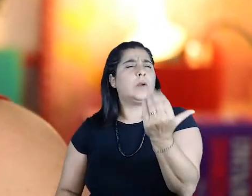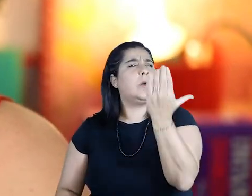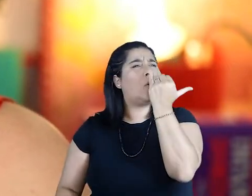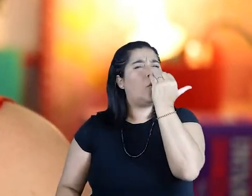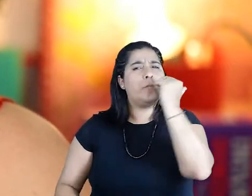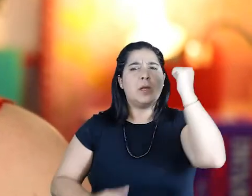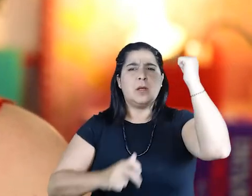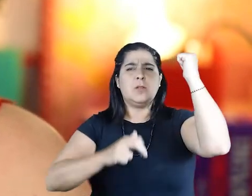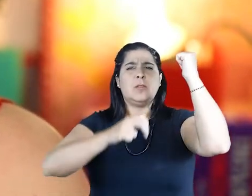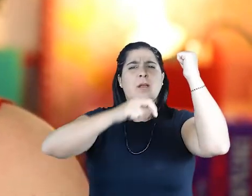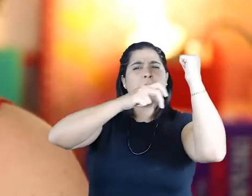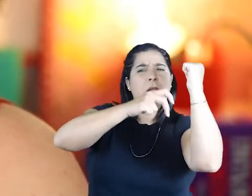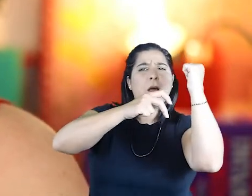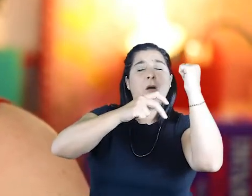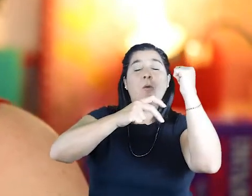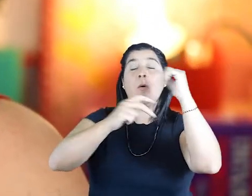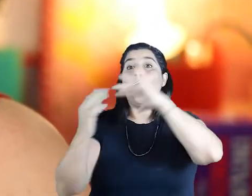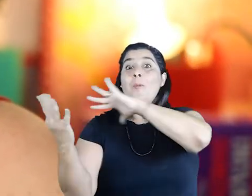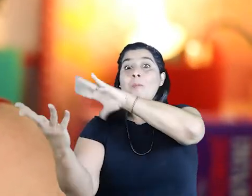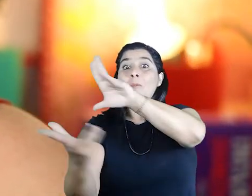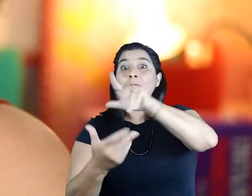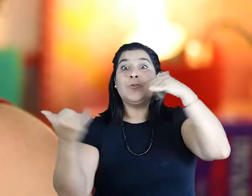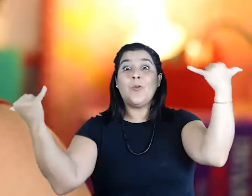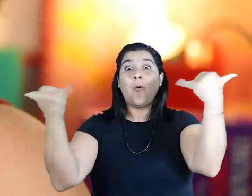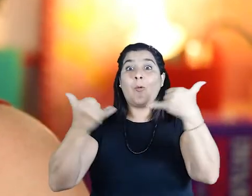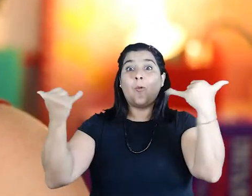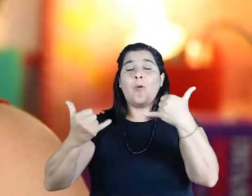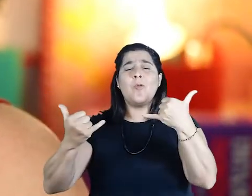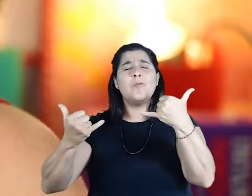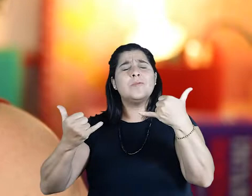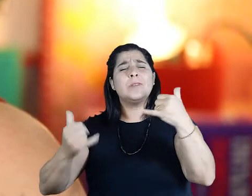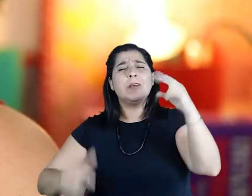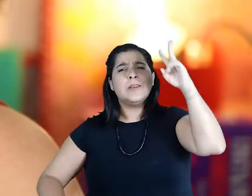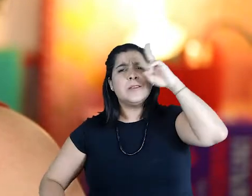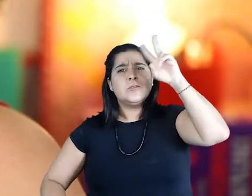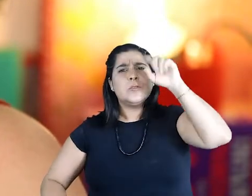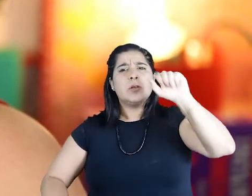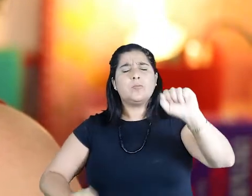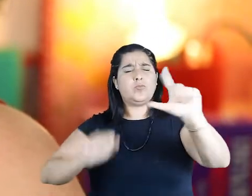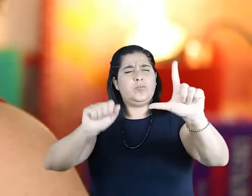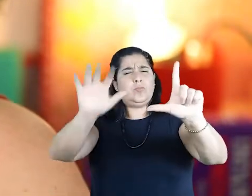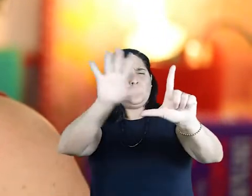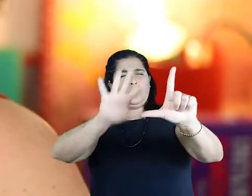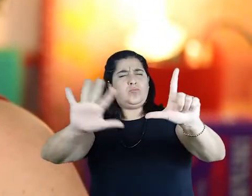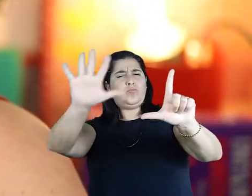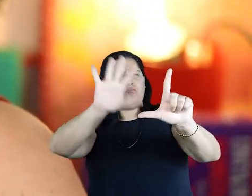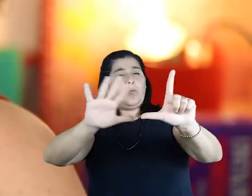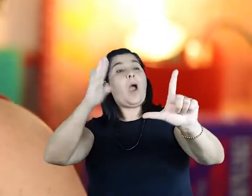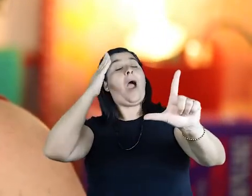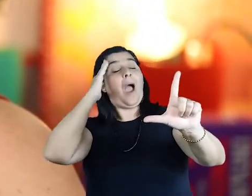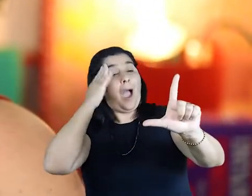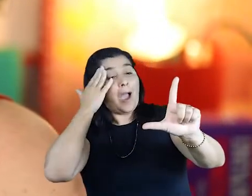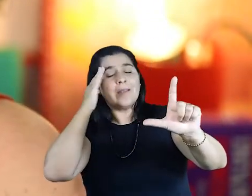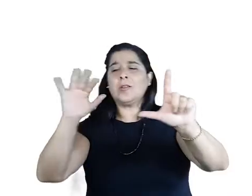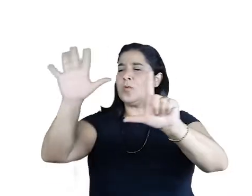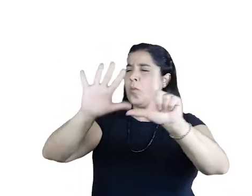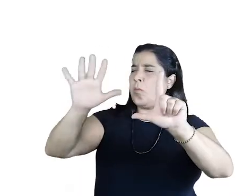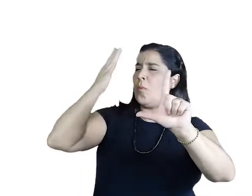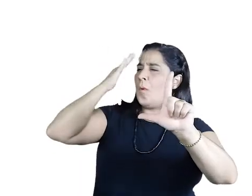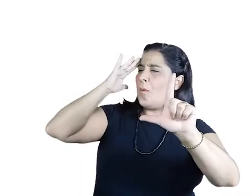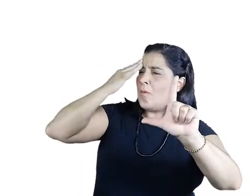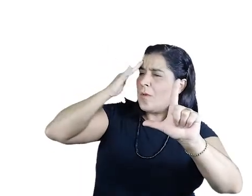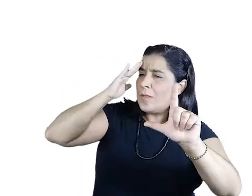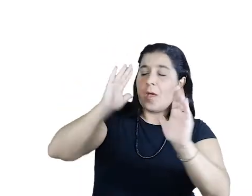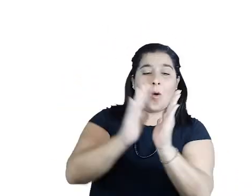é como se o mundo nos contasse muitas histórias através das imagens e a gente compreendesse essas histórias e fizesse parte delas.